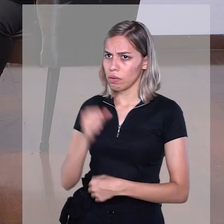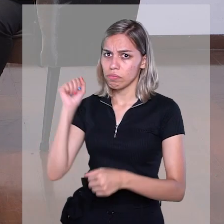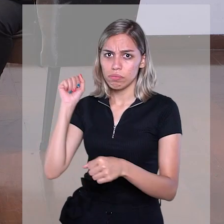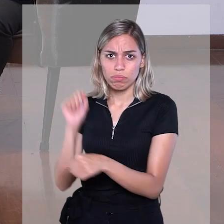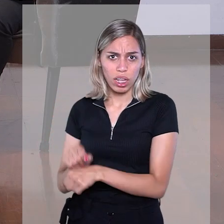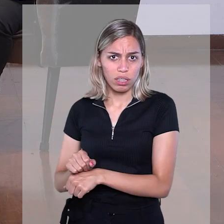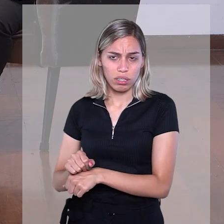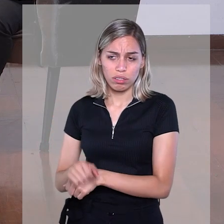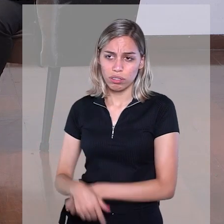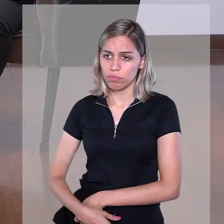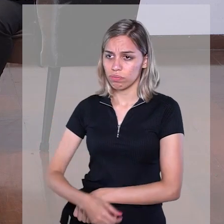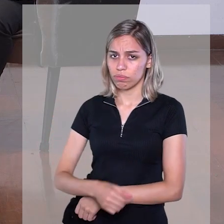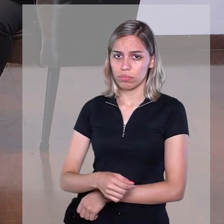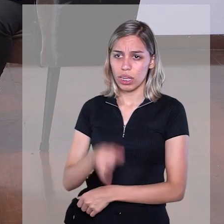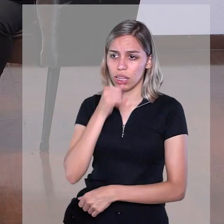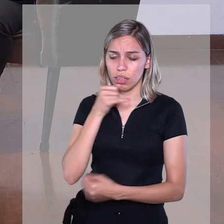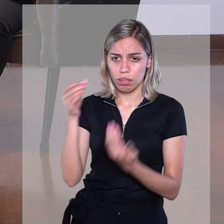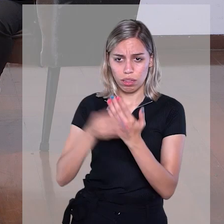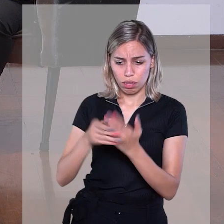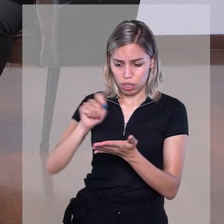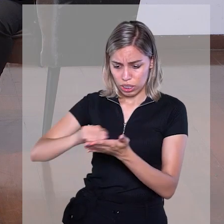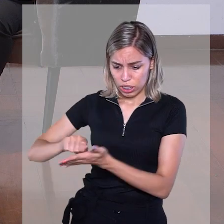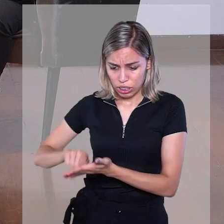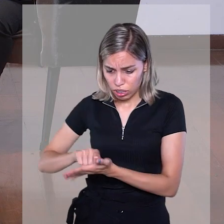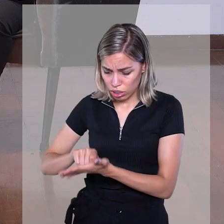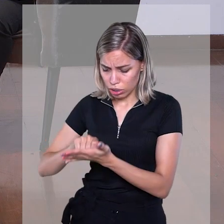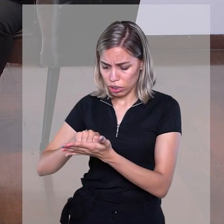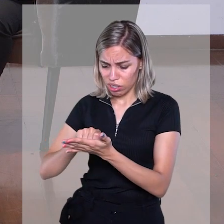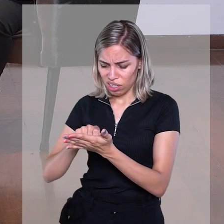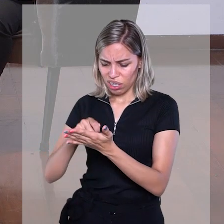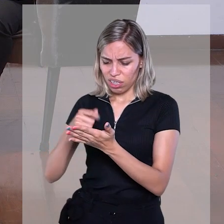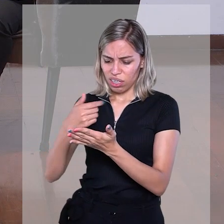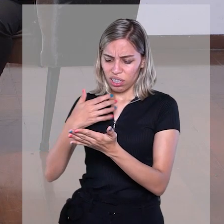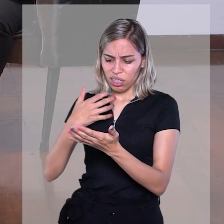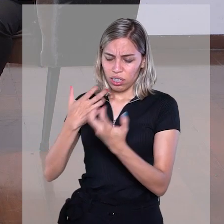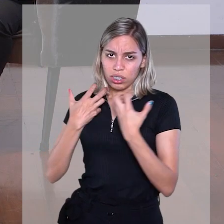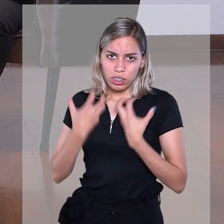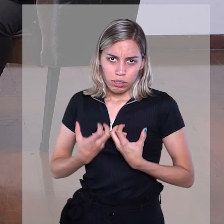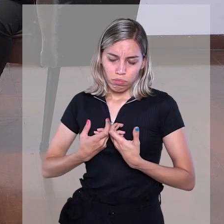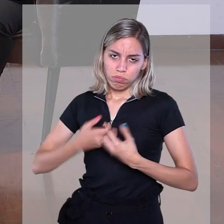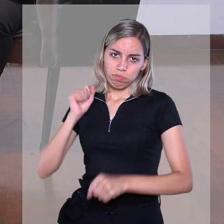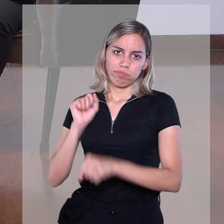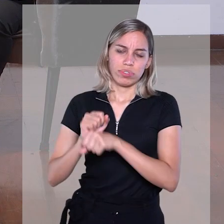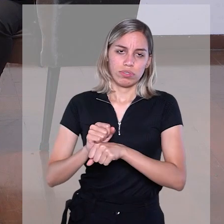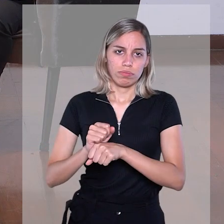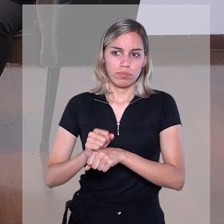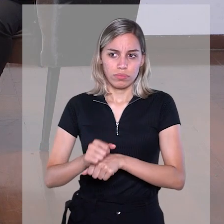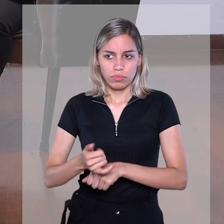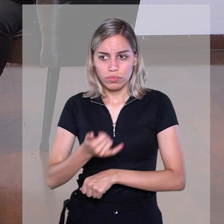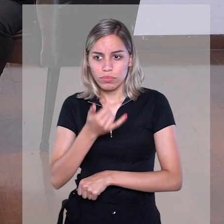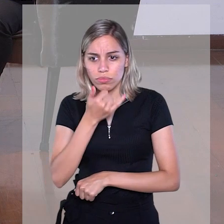eu posso comemorar com vocês o fato de não ter atendido a sugestão do Afonso de fazer as 6 horas de fala